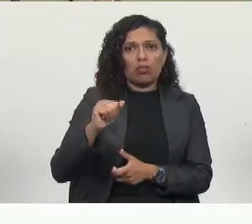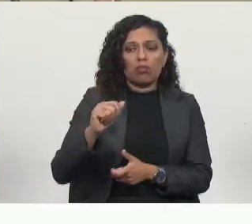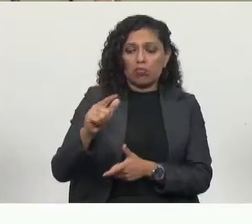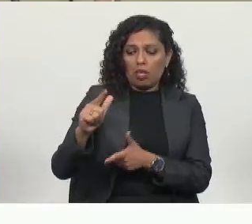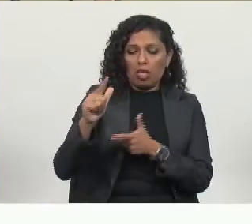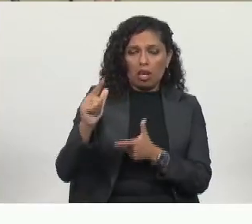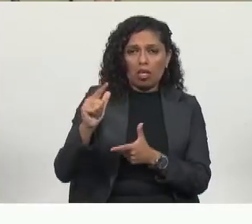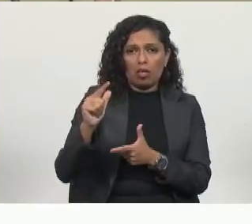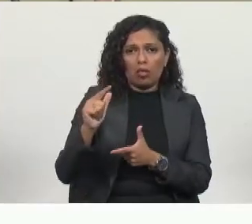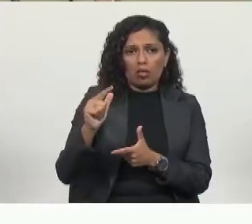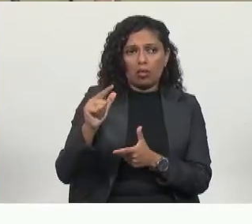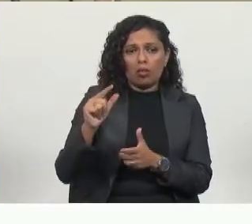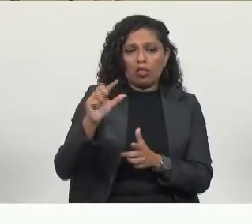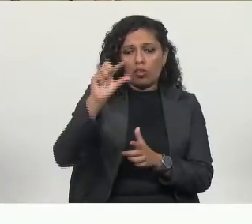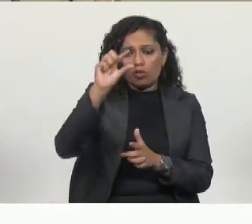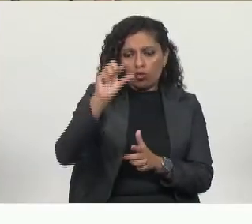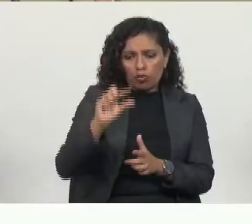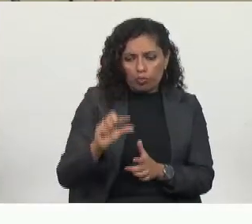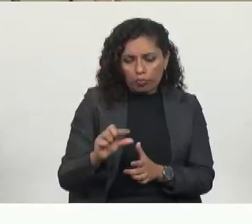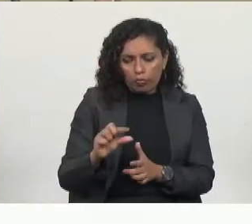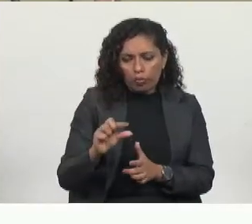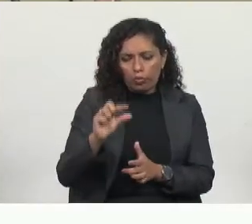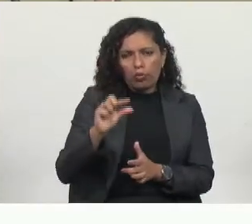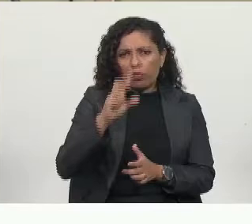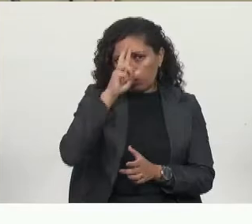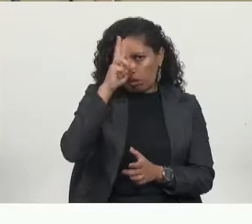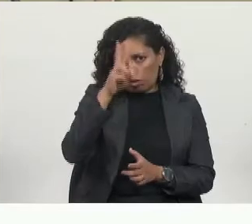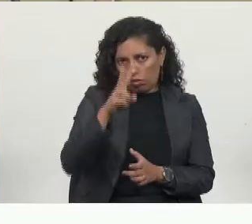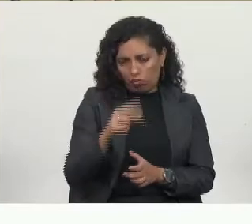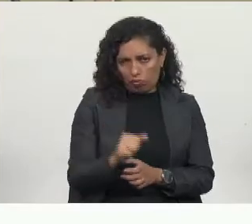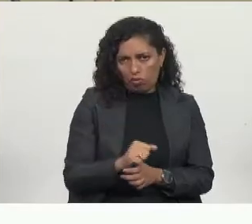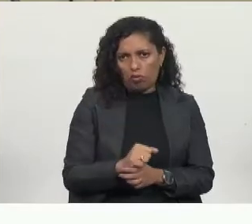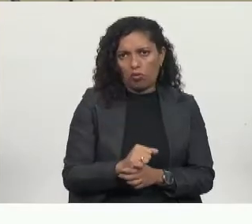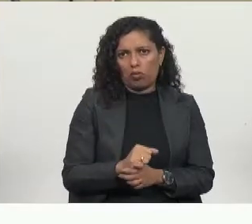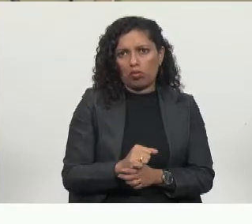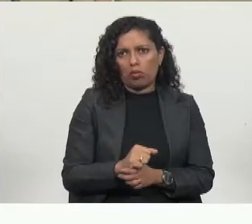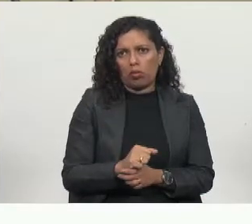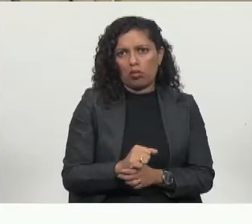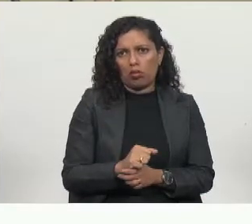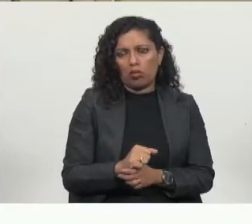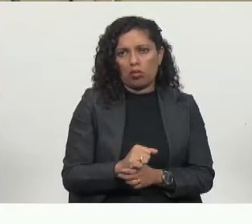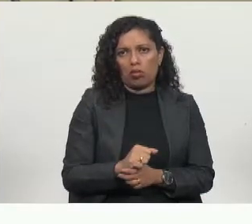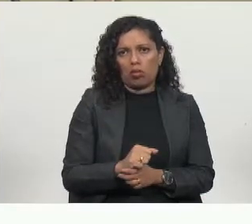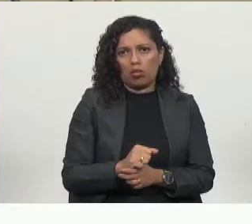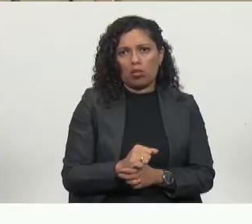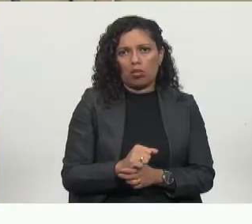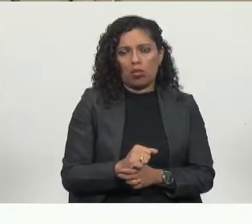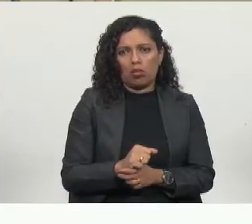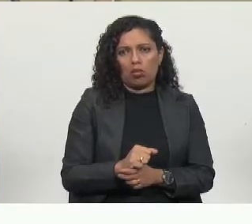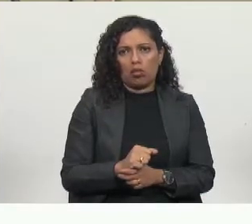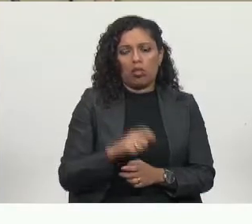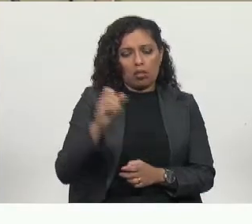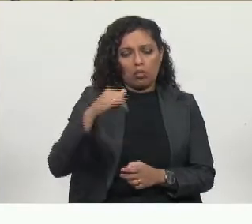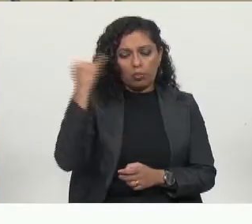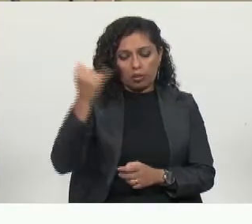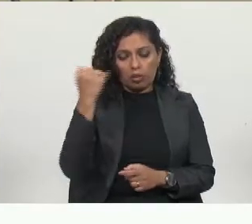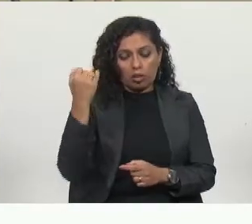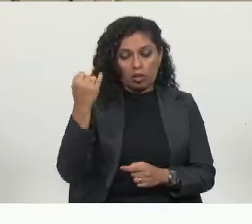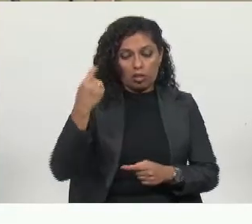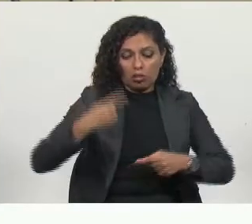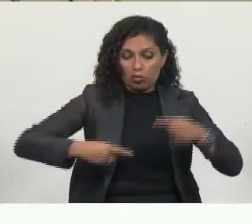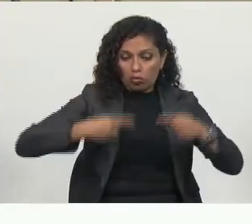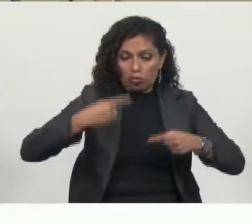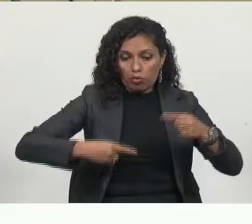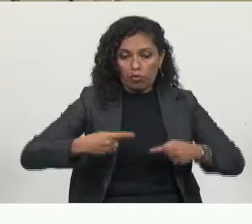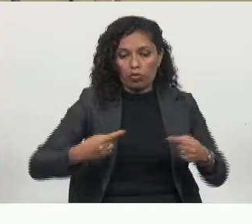letalidade também. Então, eu acho que isso seria muito importante, essa discussão, porque aí eles teriam discernimento